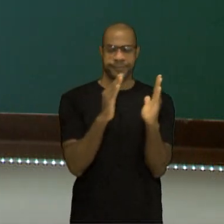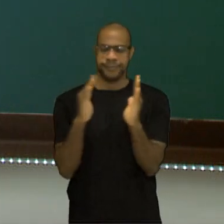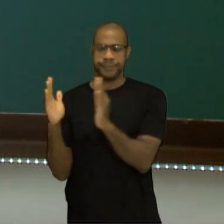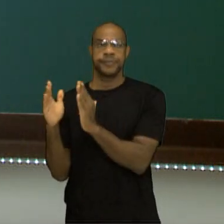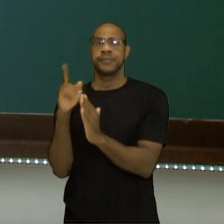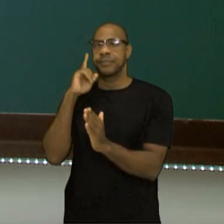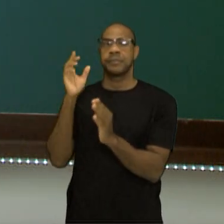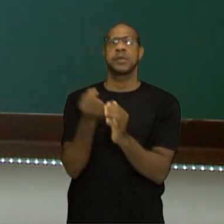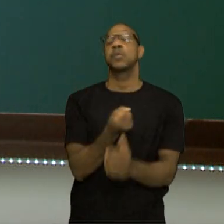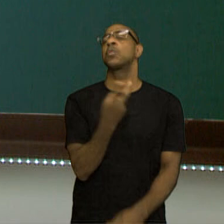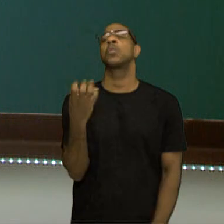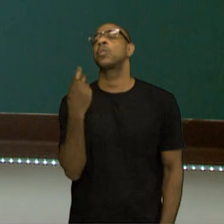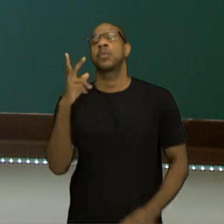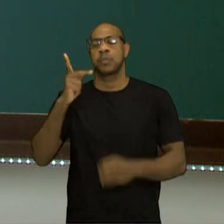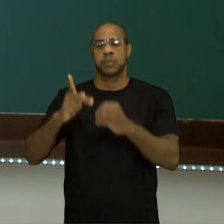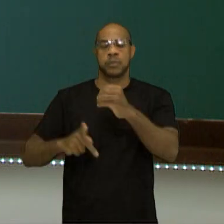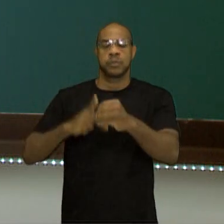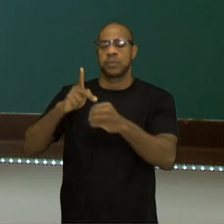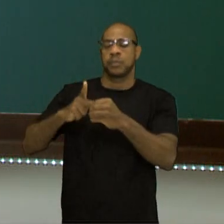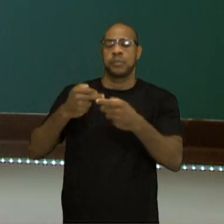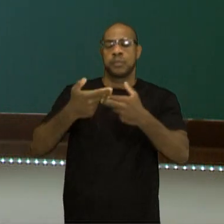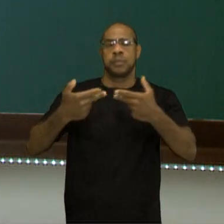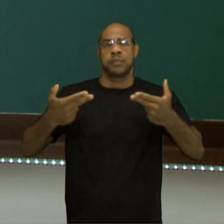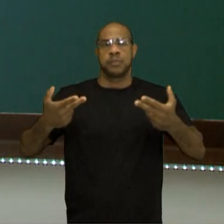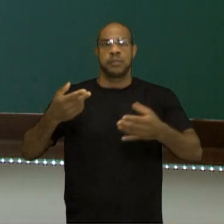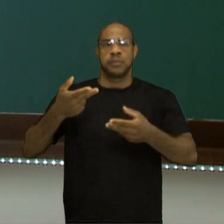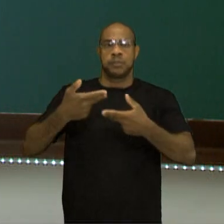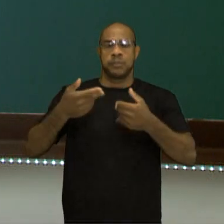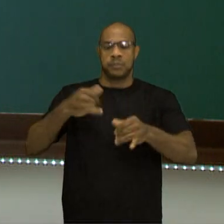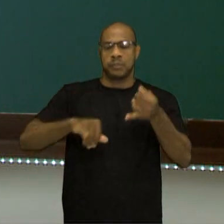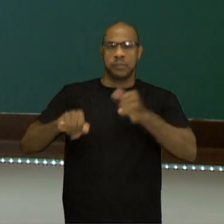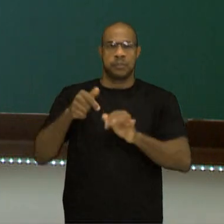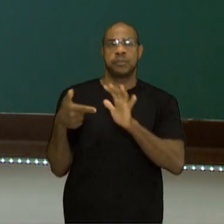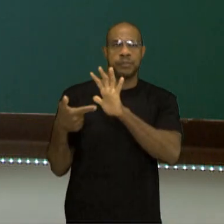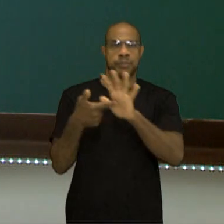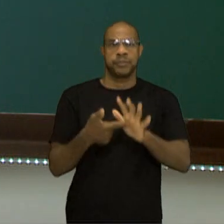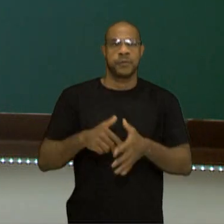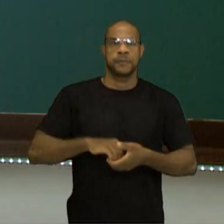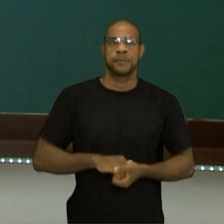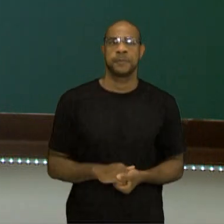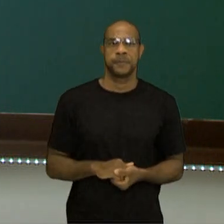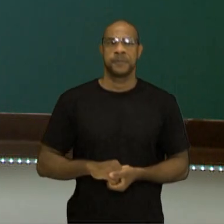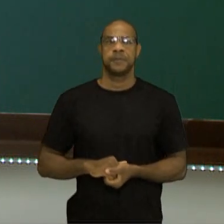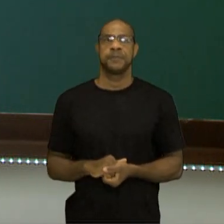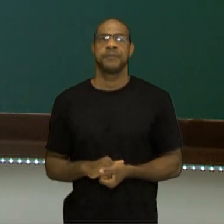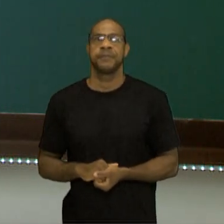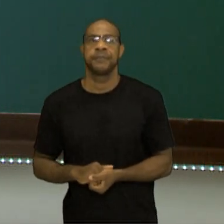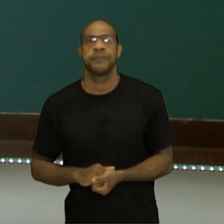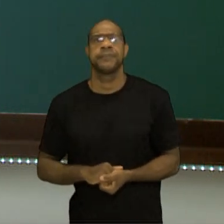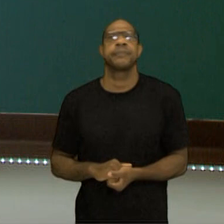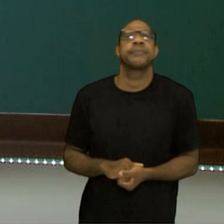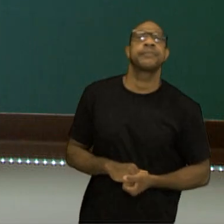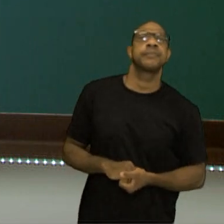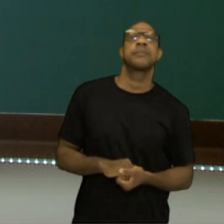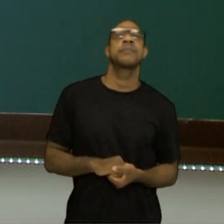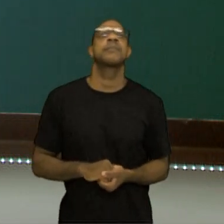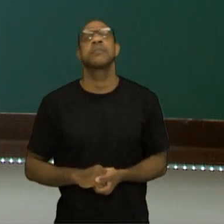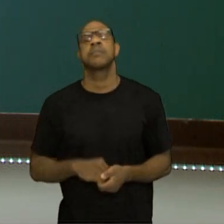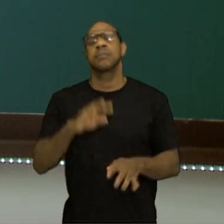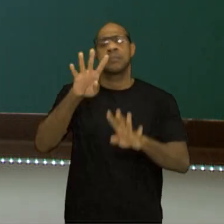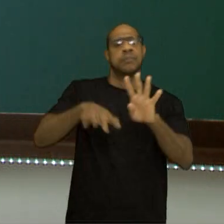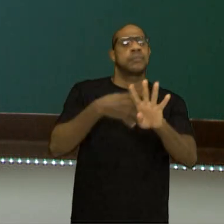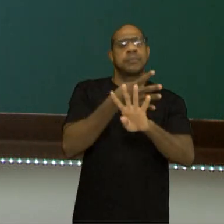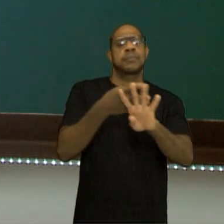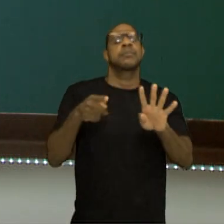quantidade de prótons que esses elementos químicos apresentam. E o que que essa tabela